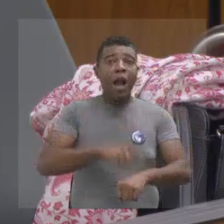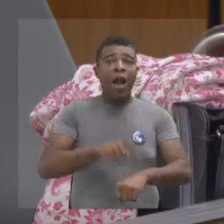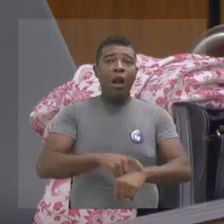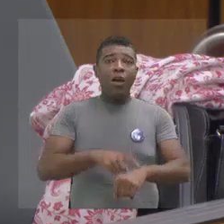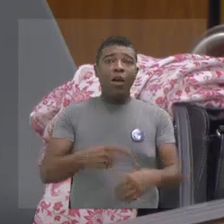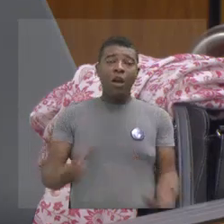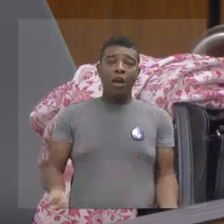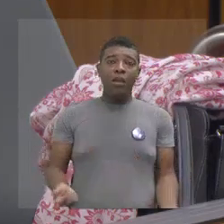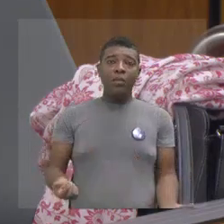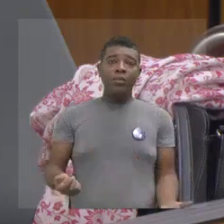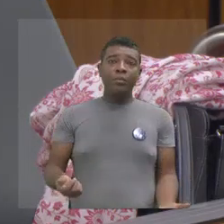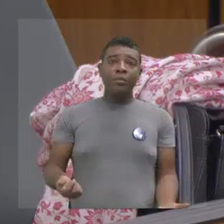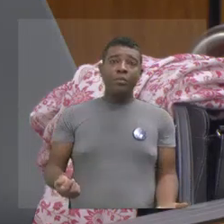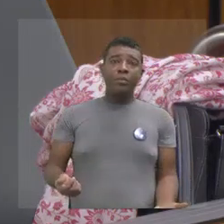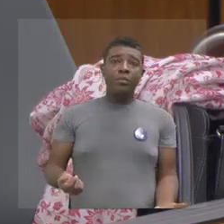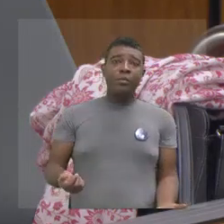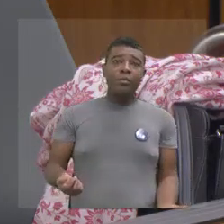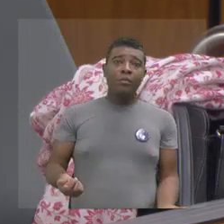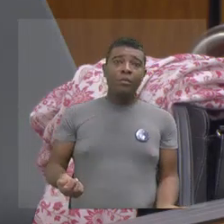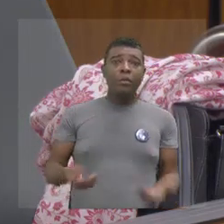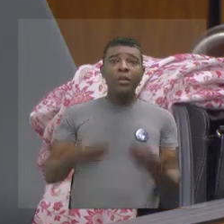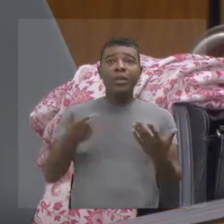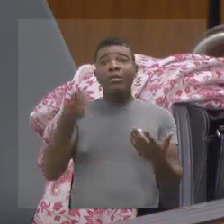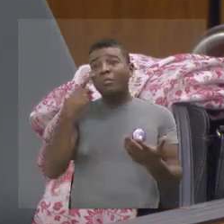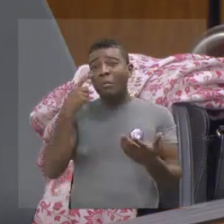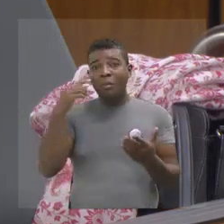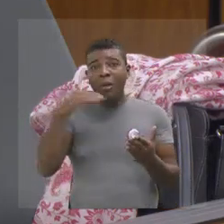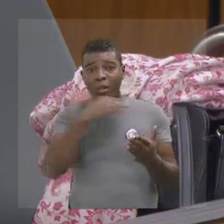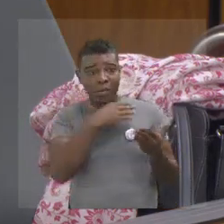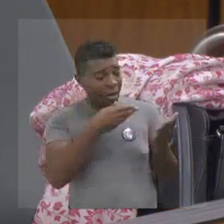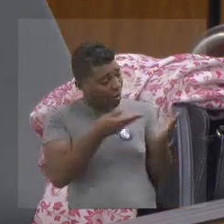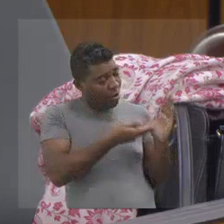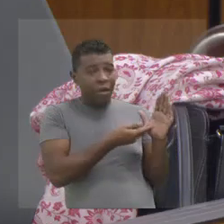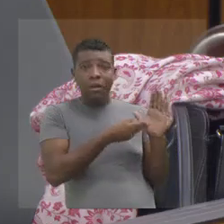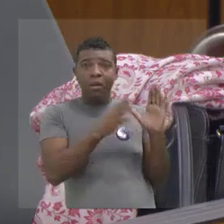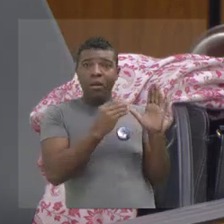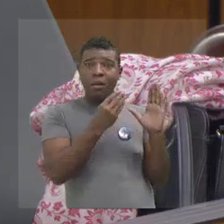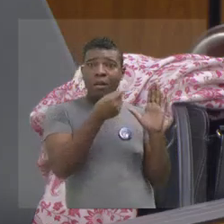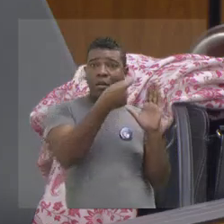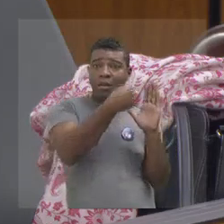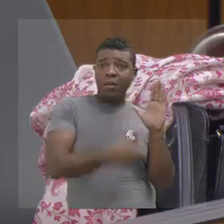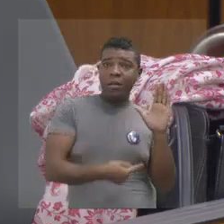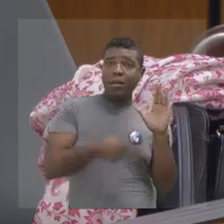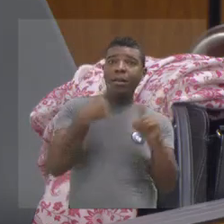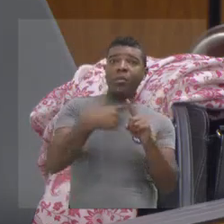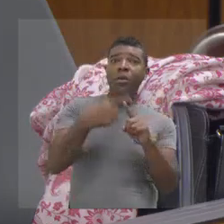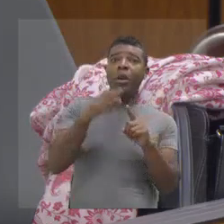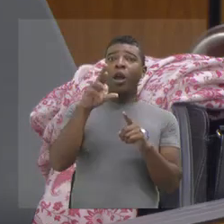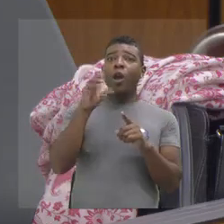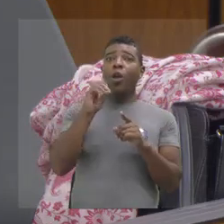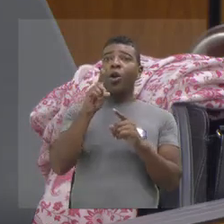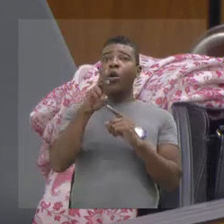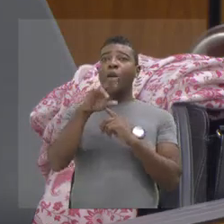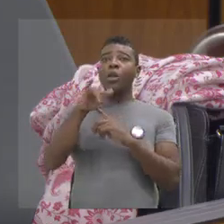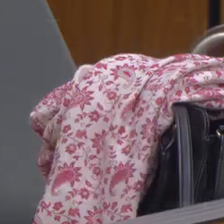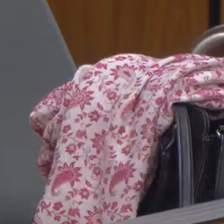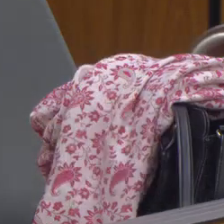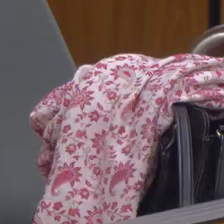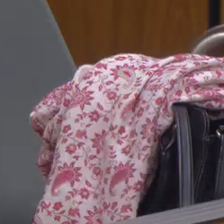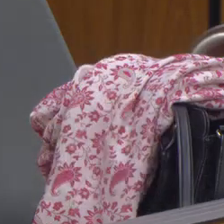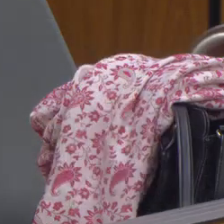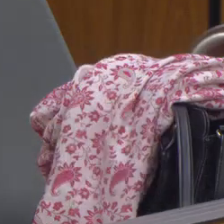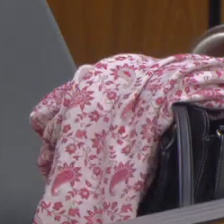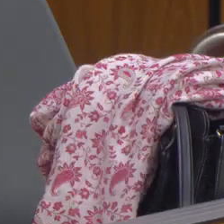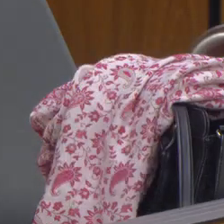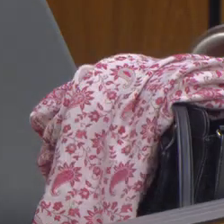estão se expondo quando eles mandam esses prints para mim porque com certeza o Rodrigo vai saber quem mandou esses prints com quem ele conversou isso